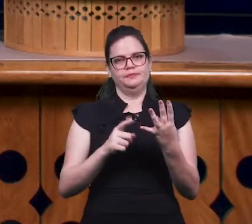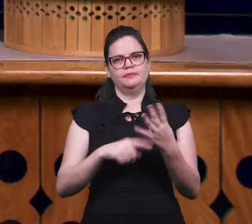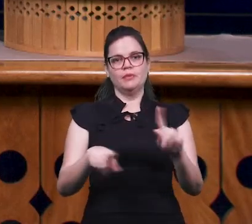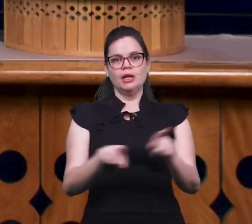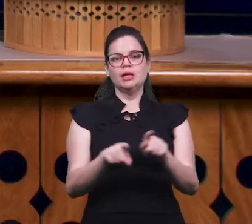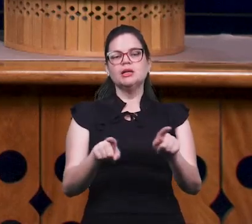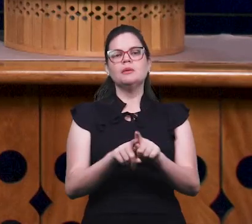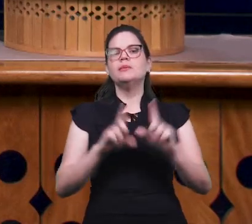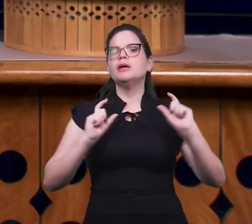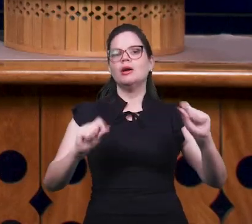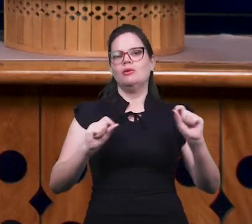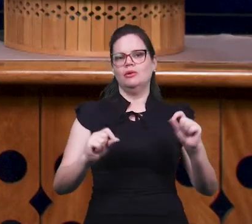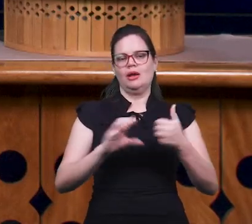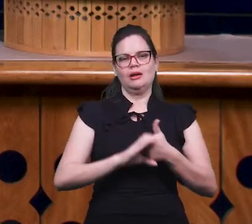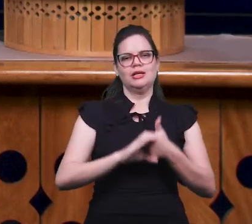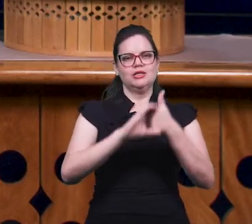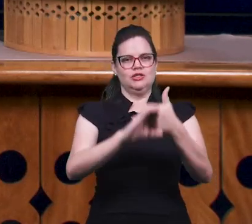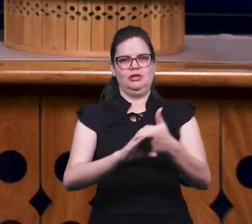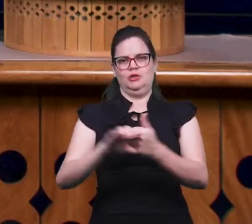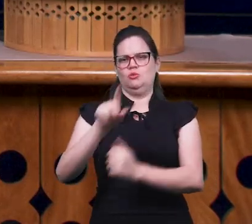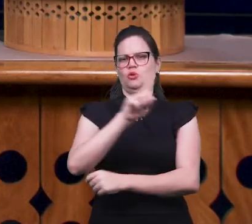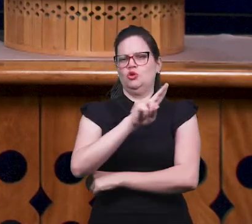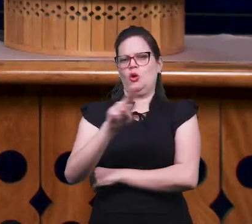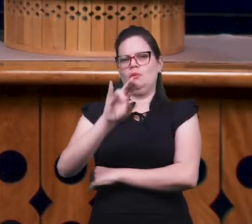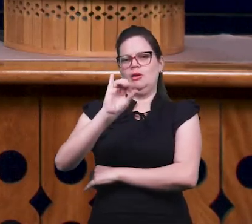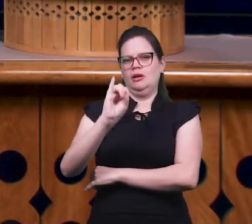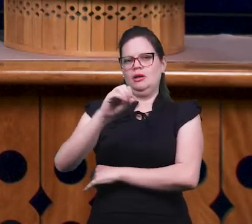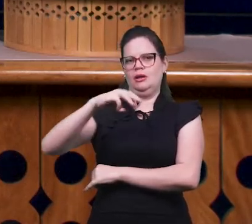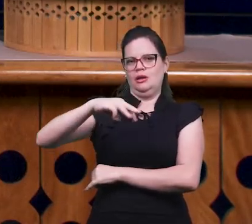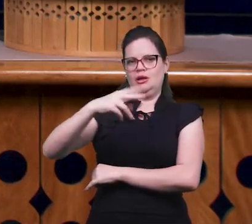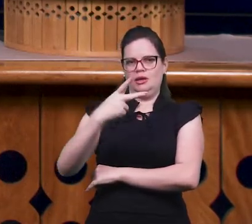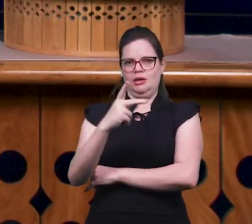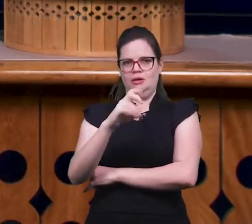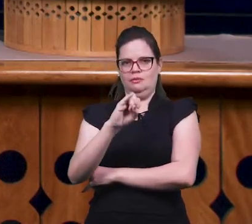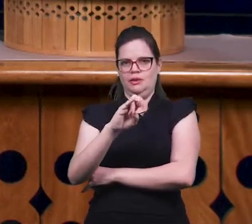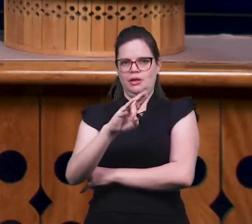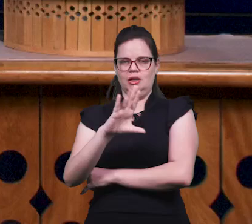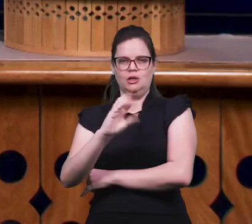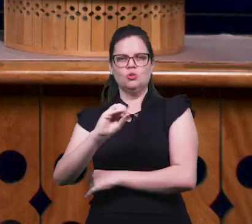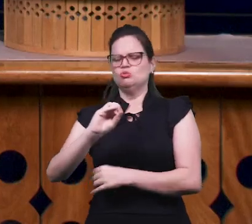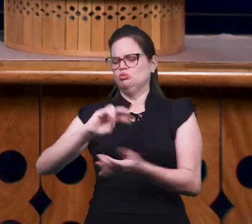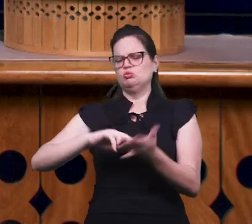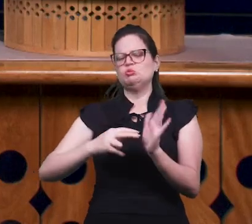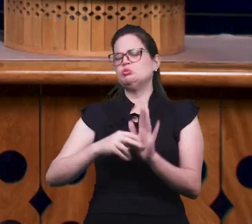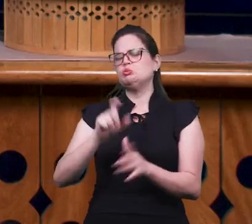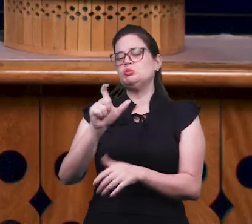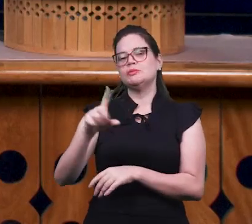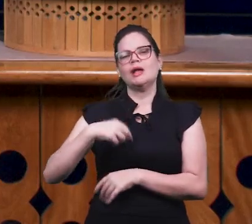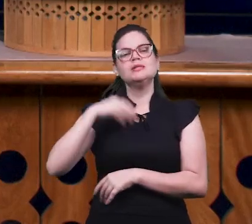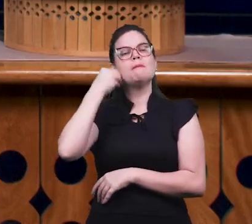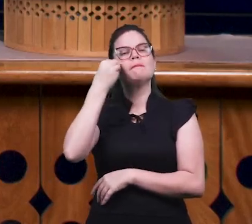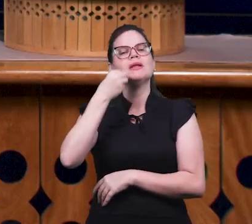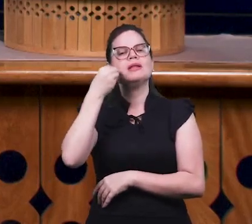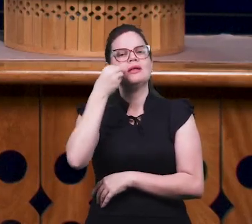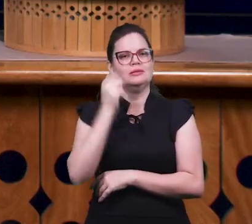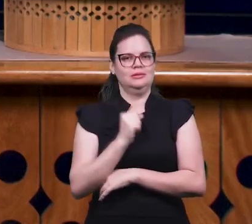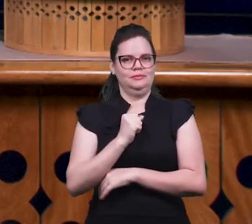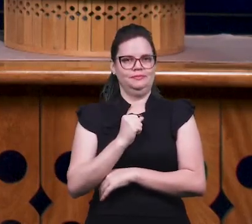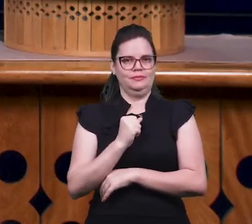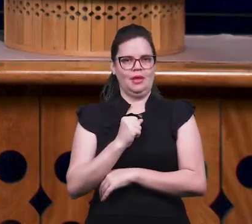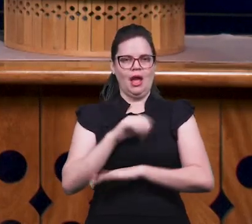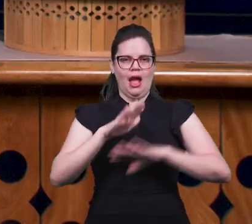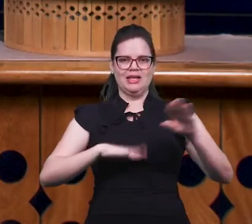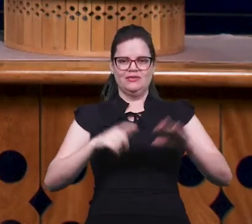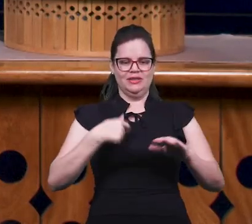cristianismo empírico. O que é esse empirismo? É experiência. Você vai ver muitos lugares que a experiência vale mais do que a palavra. A pessoa conta